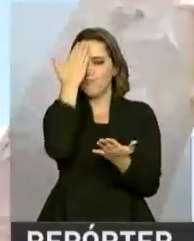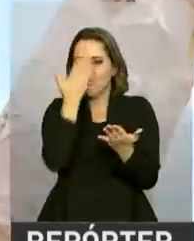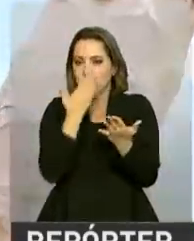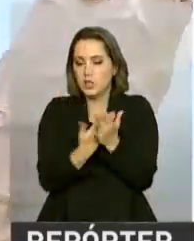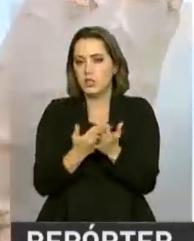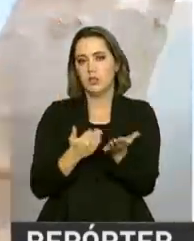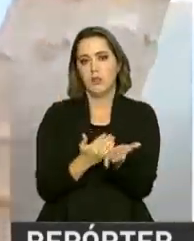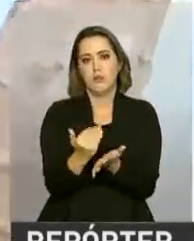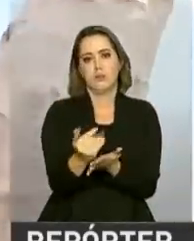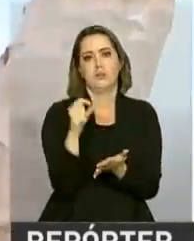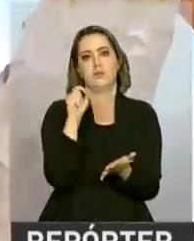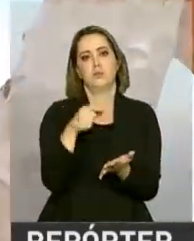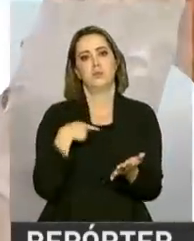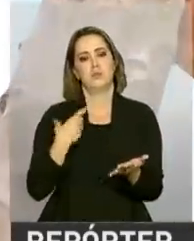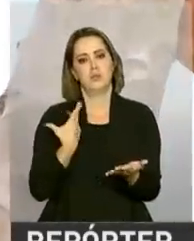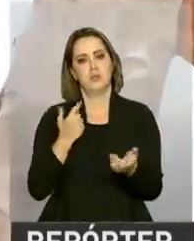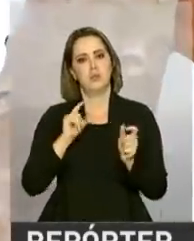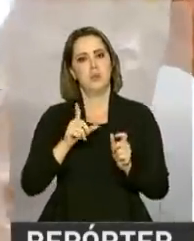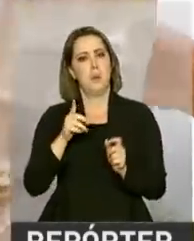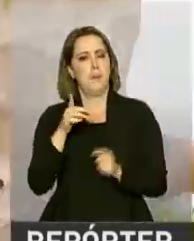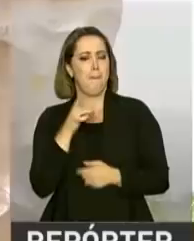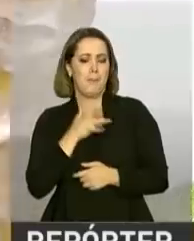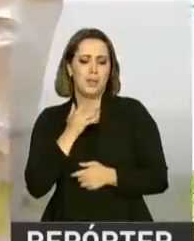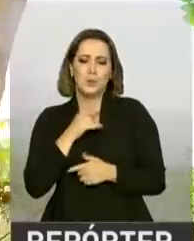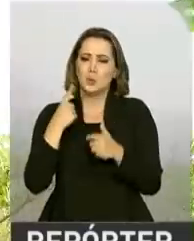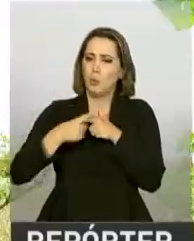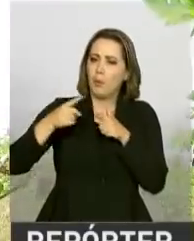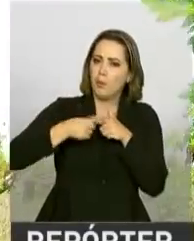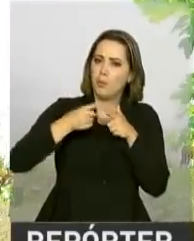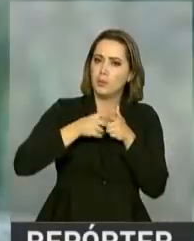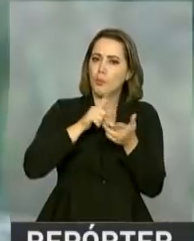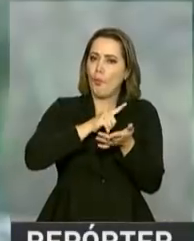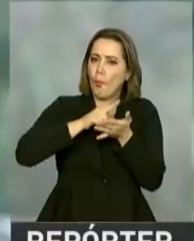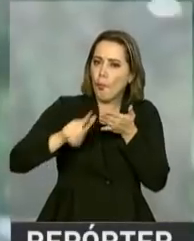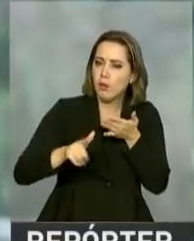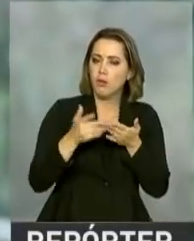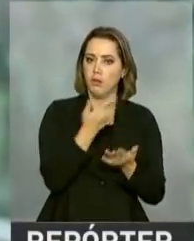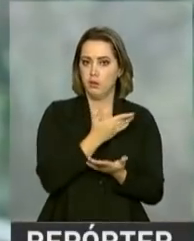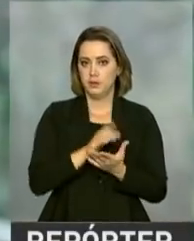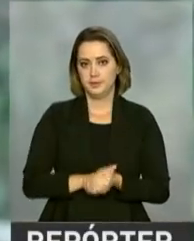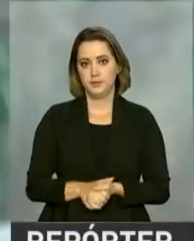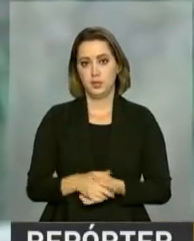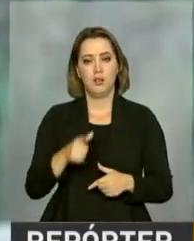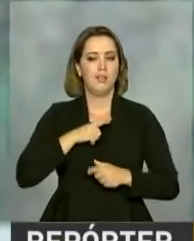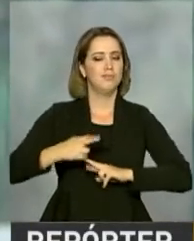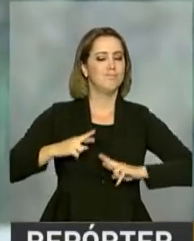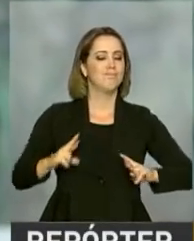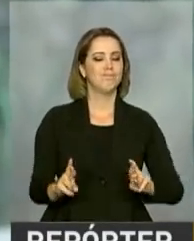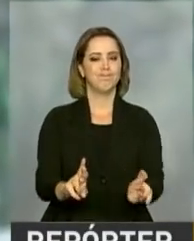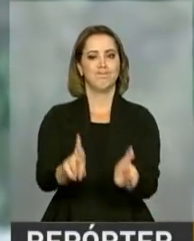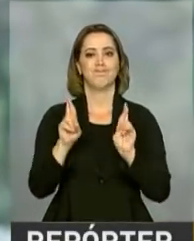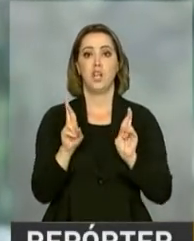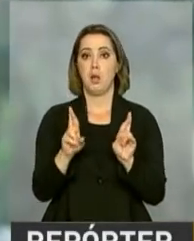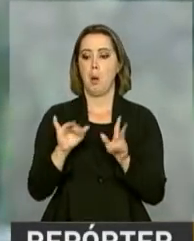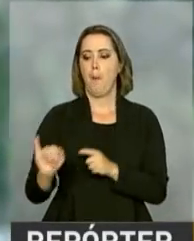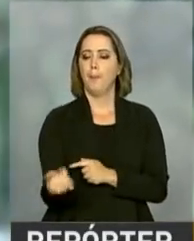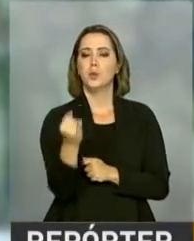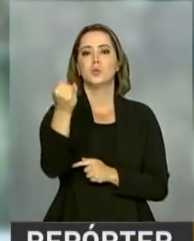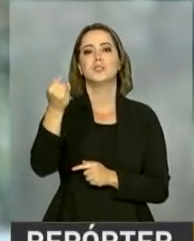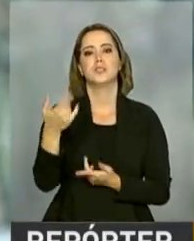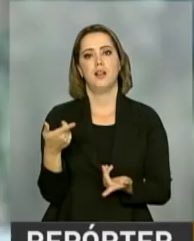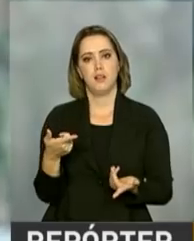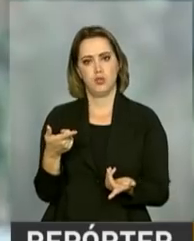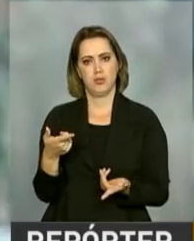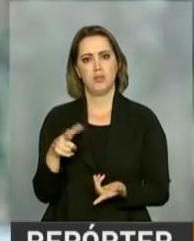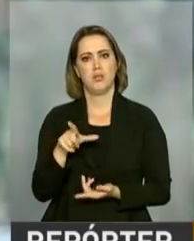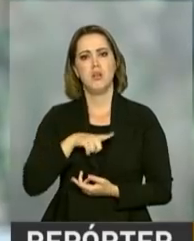a partir de agora vai sentir menos os efeitos da seca. Muitas esperanças, muitas oportunidades, porque